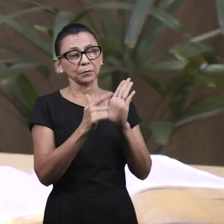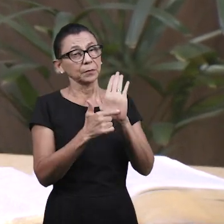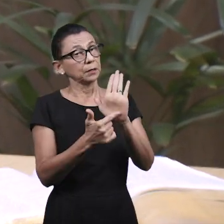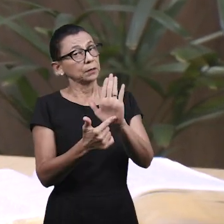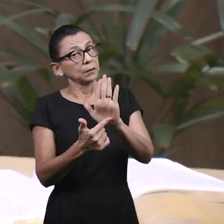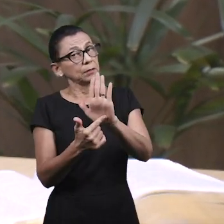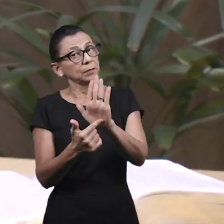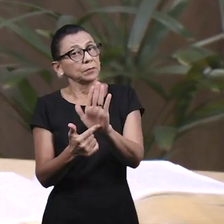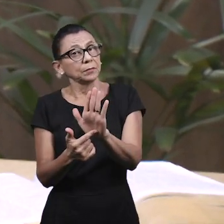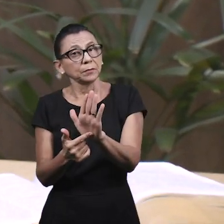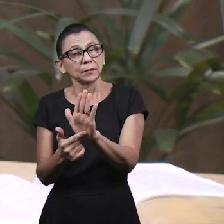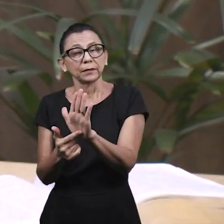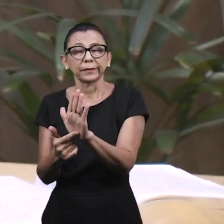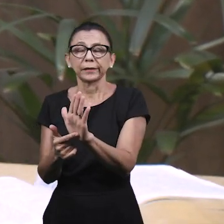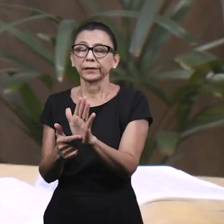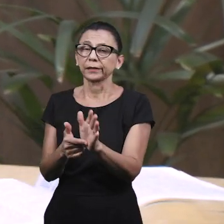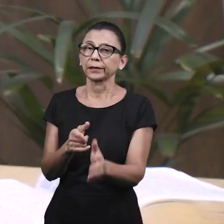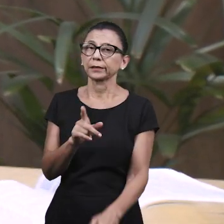não estamos aqui falando sobre